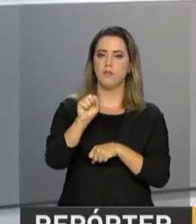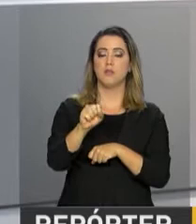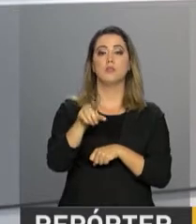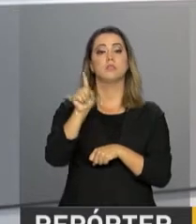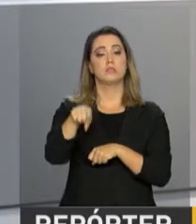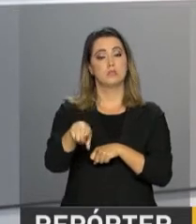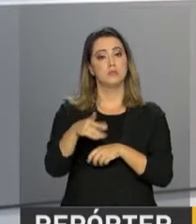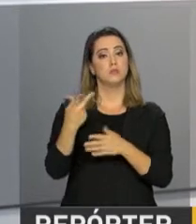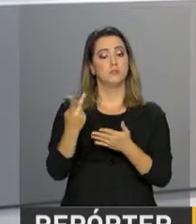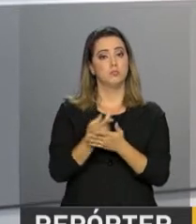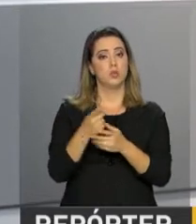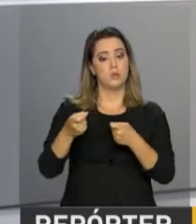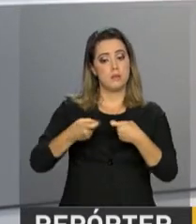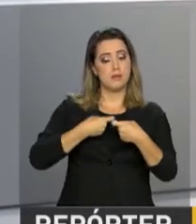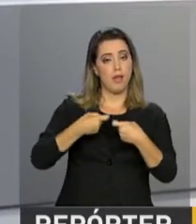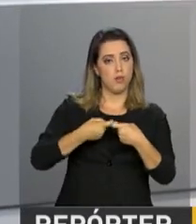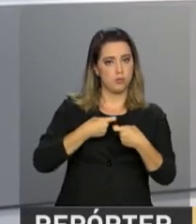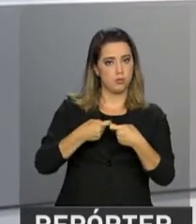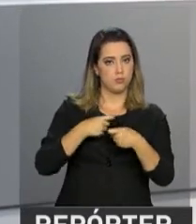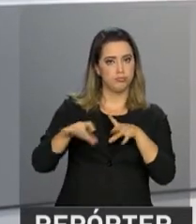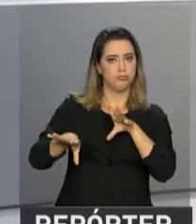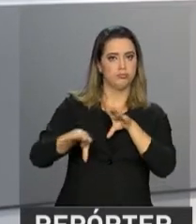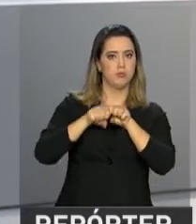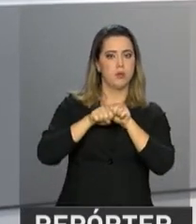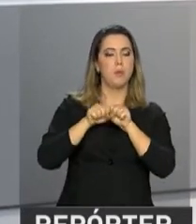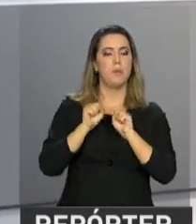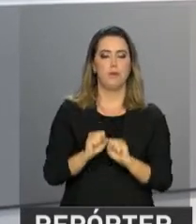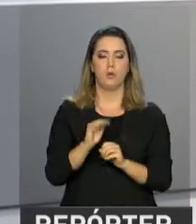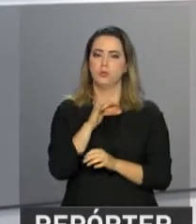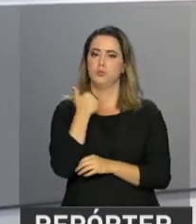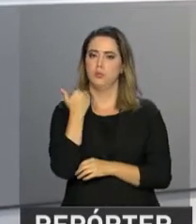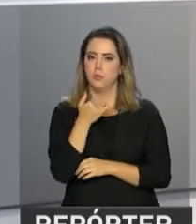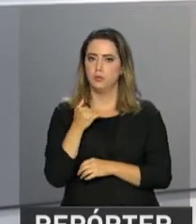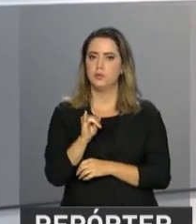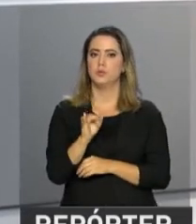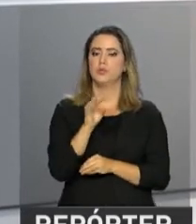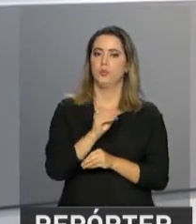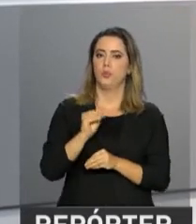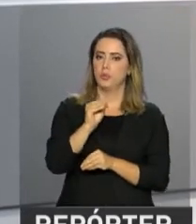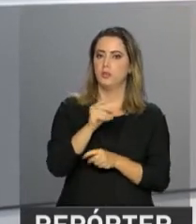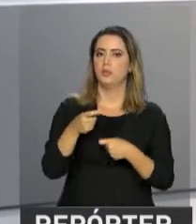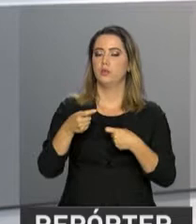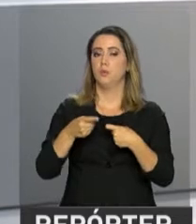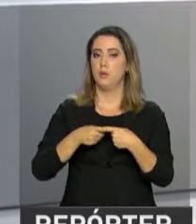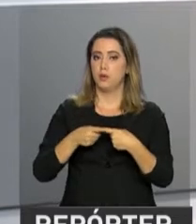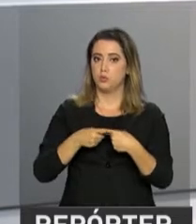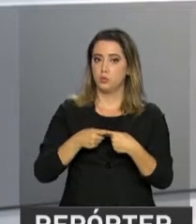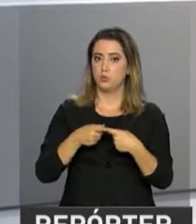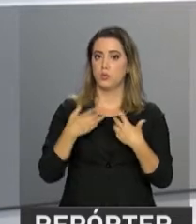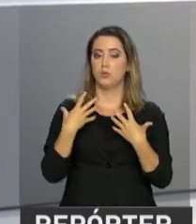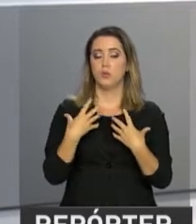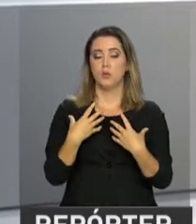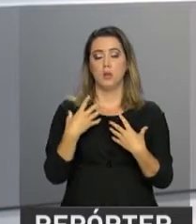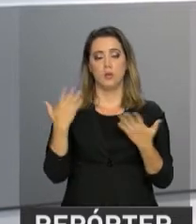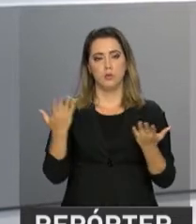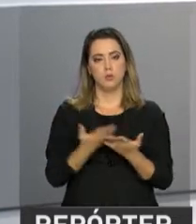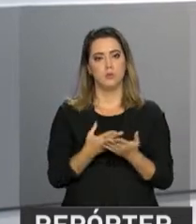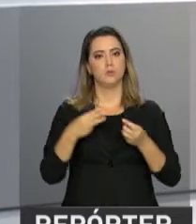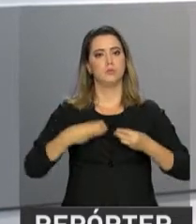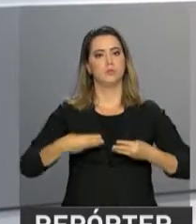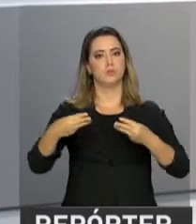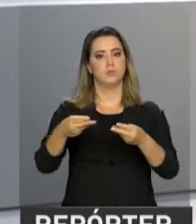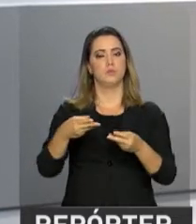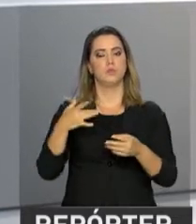transmissível e pode até levar à morte se não for tratada e identificada adequadamente. Por isso, o Ministério da Saúde vai reforçar o controle